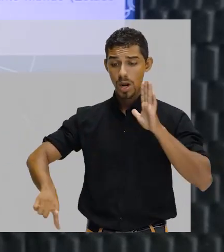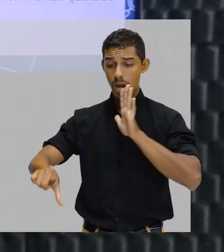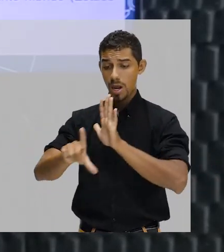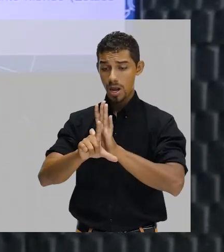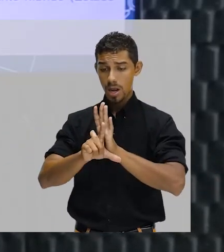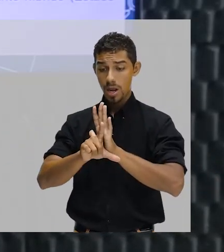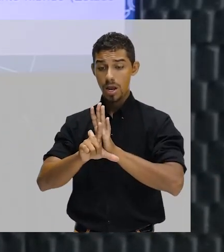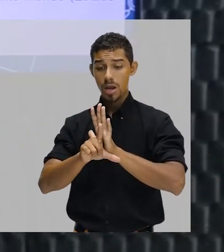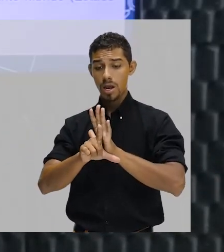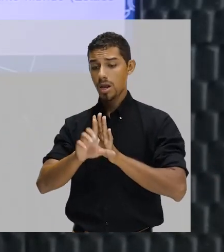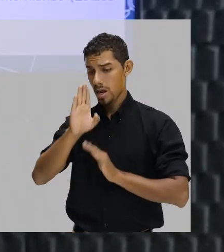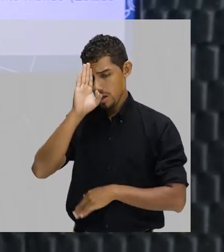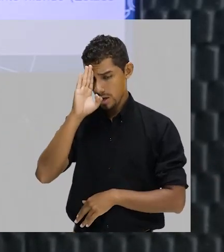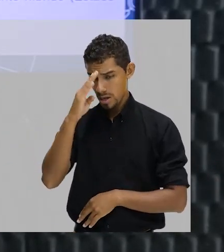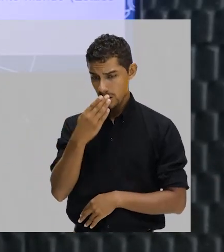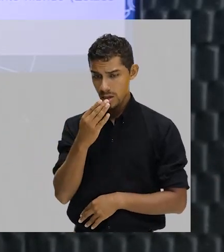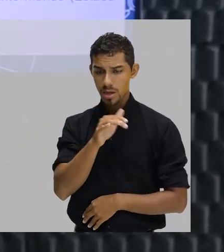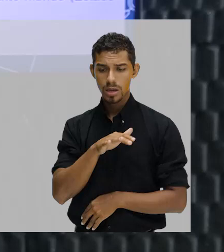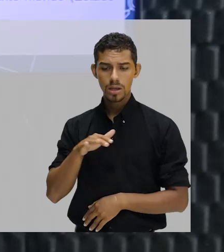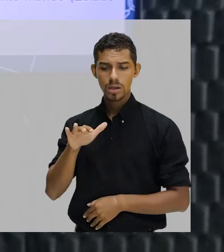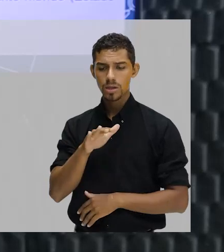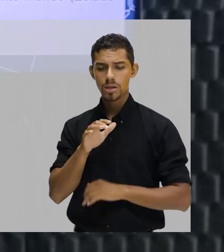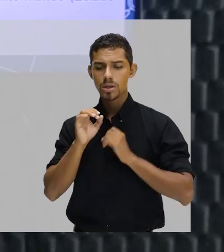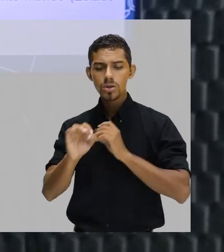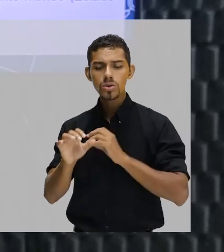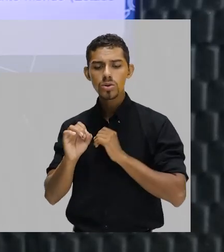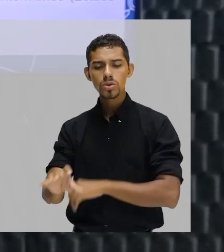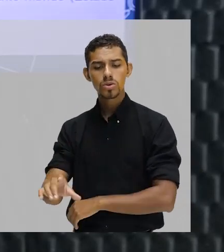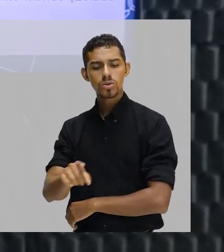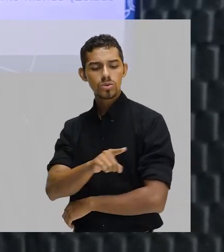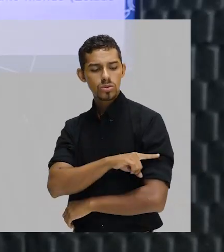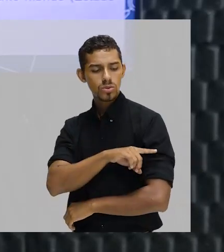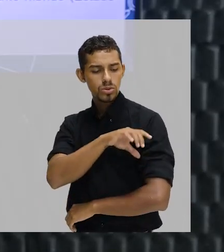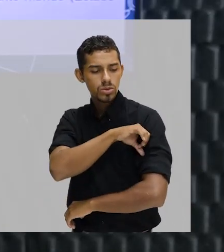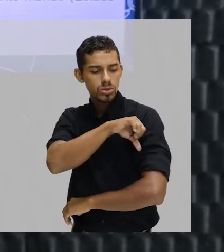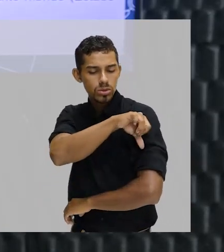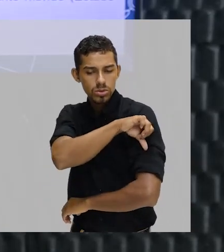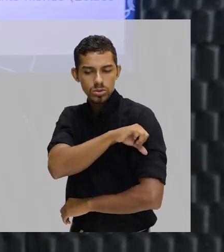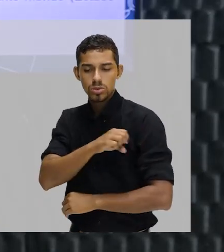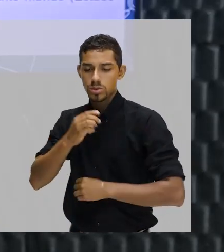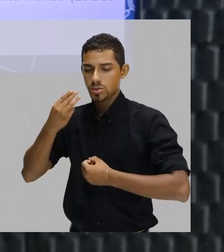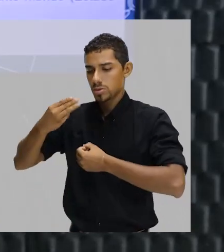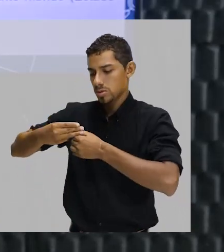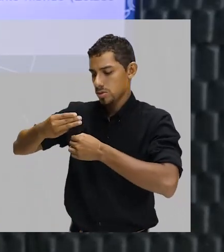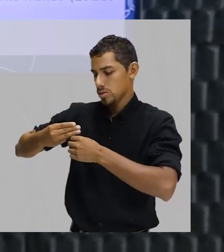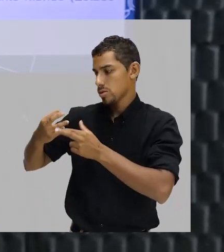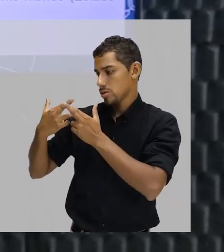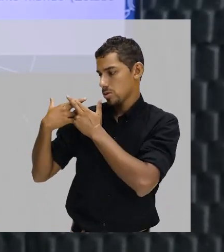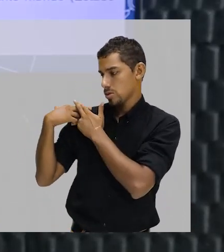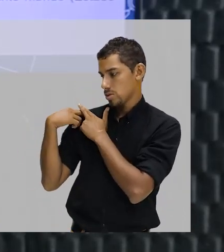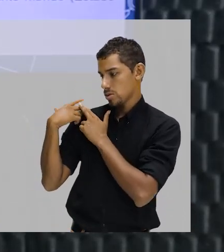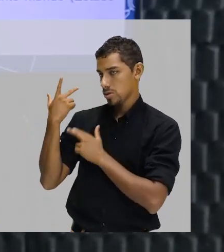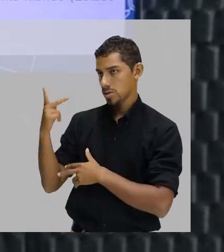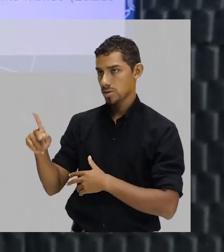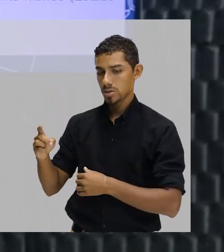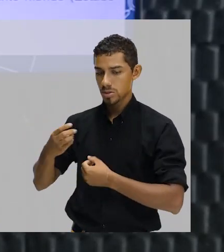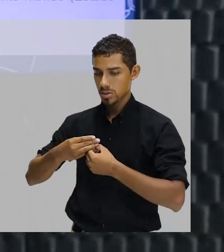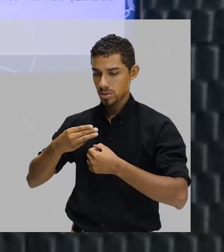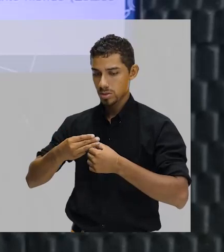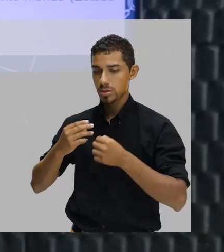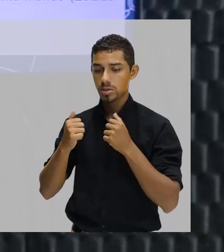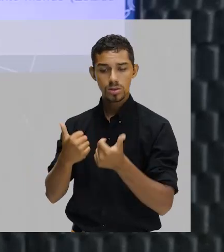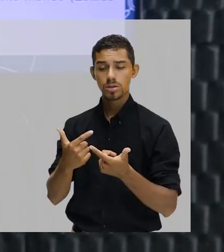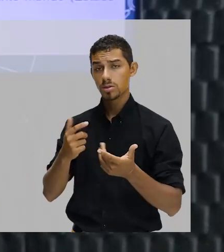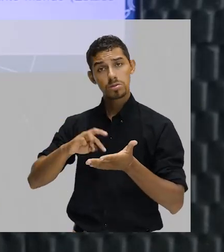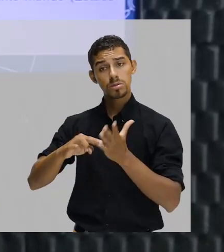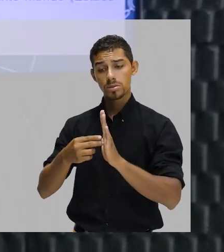que a prioridade do oferecimento do ensino fundamental é de responsabilidade e competência dos municípios. Isso